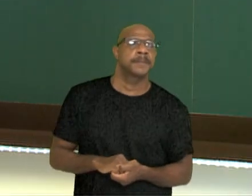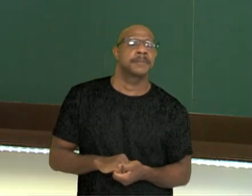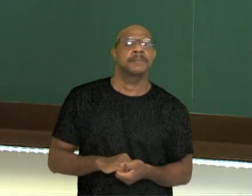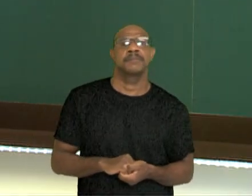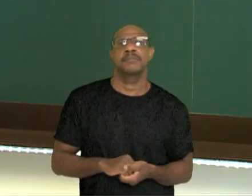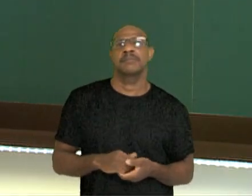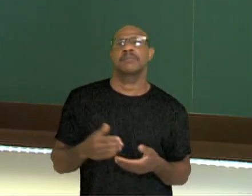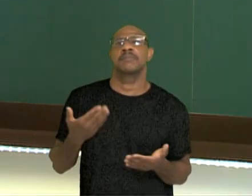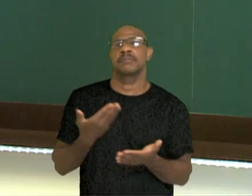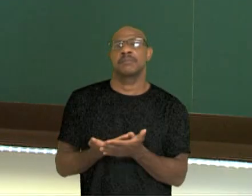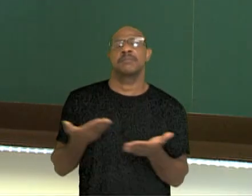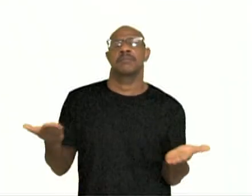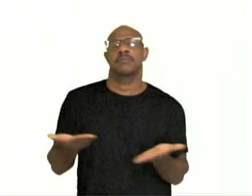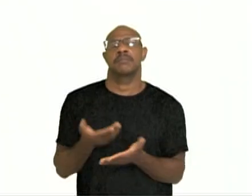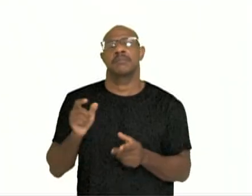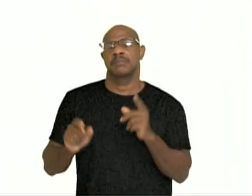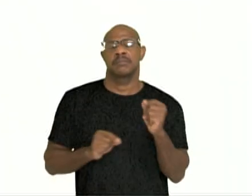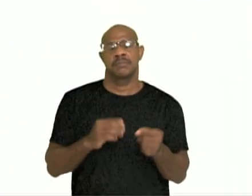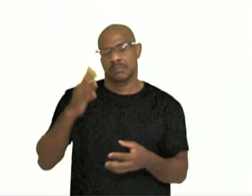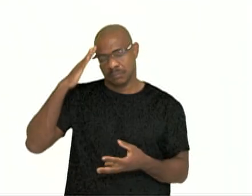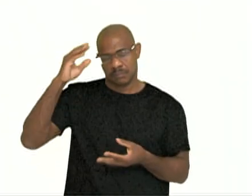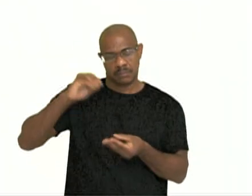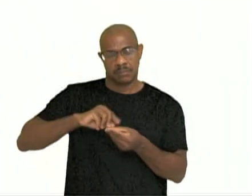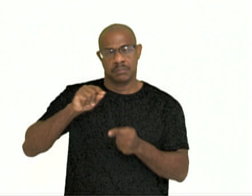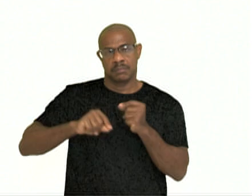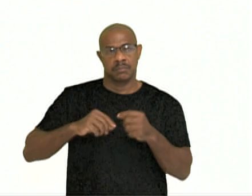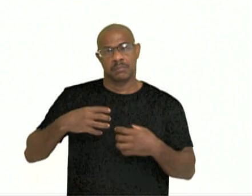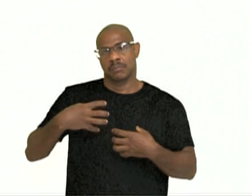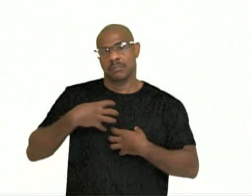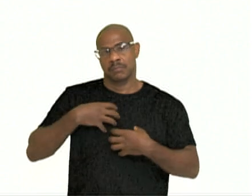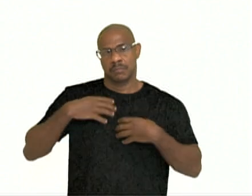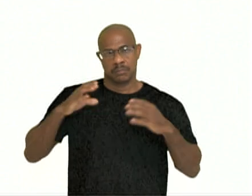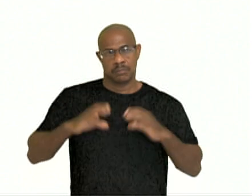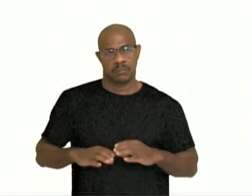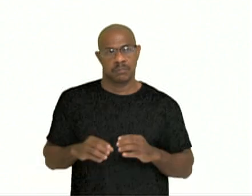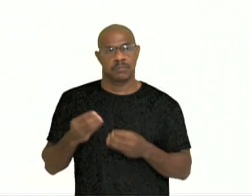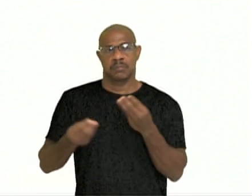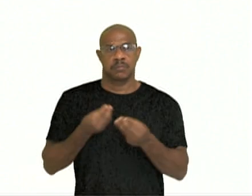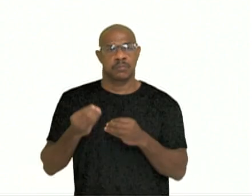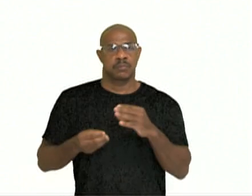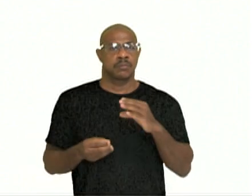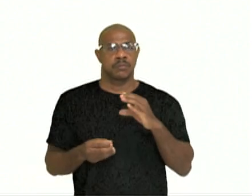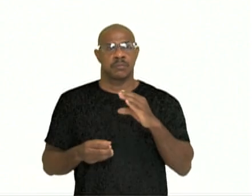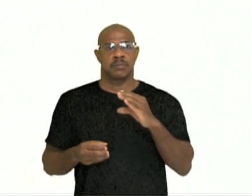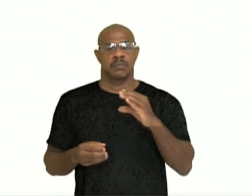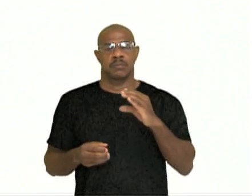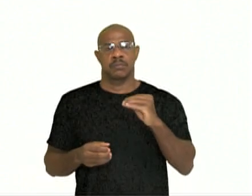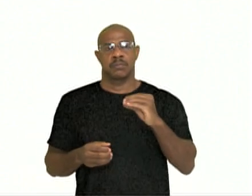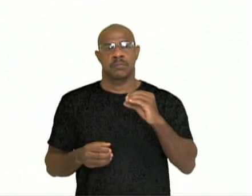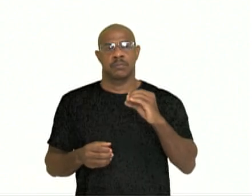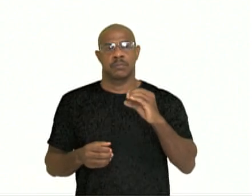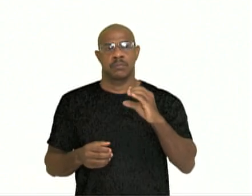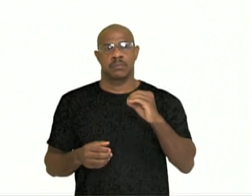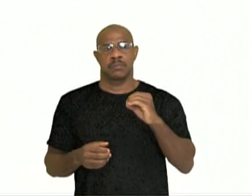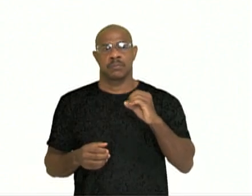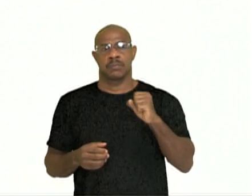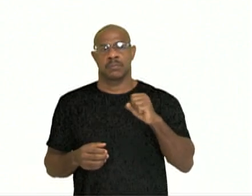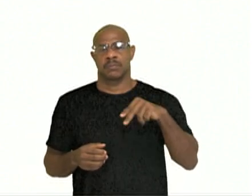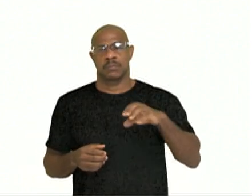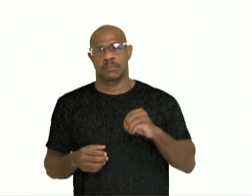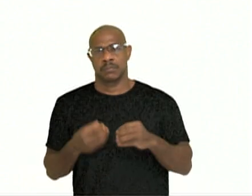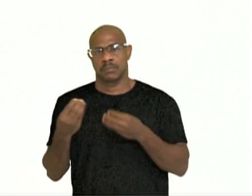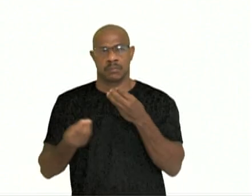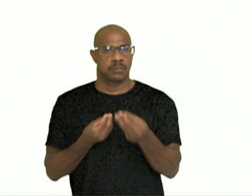Nessa aula, né, falamos aí sobre o comportamento da função cosseno, vimos que é uma função periódica, né, que se comporta da